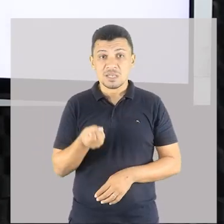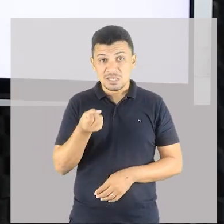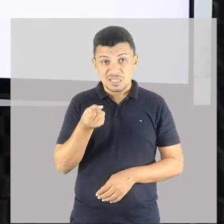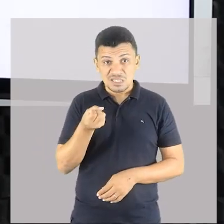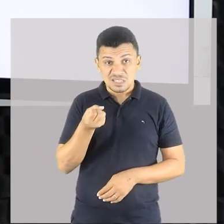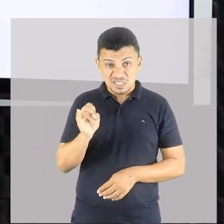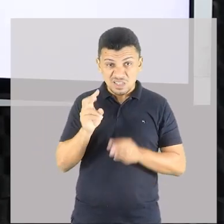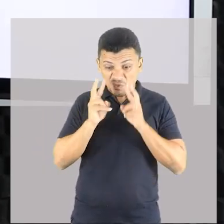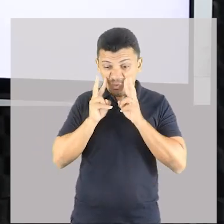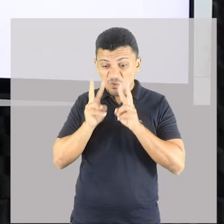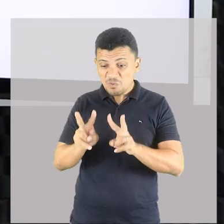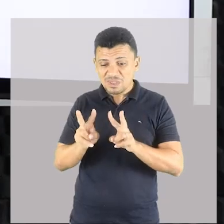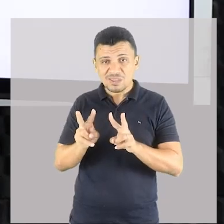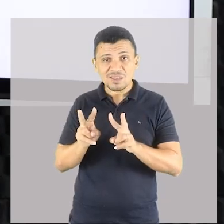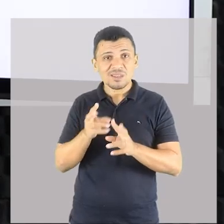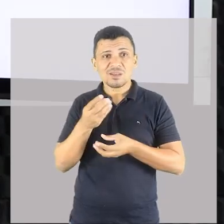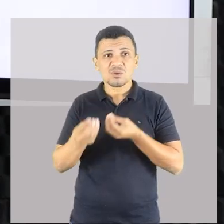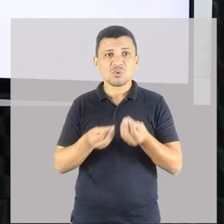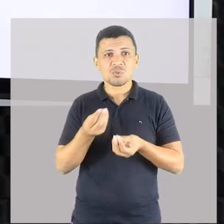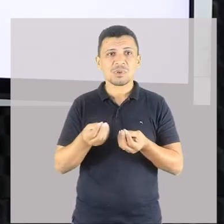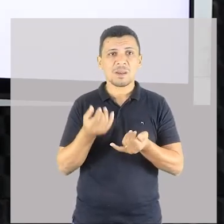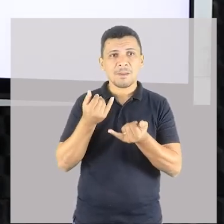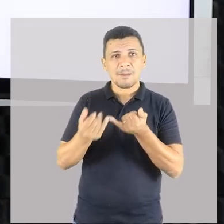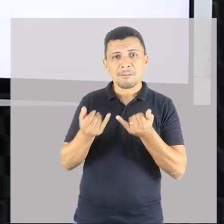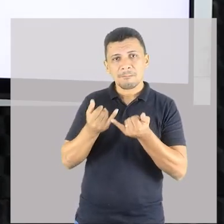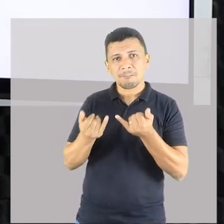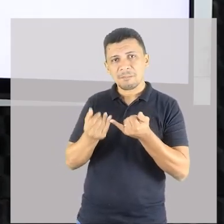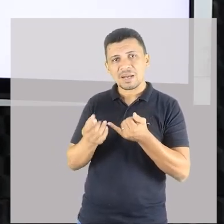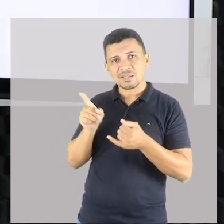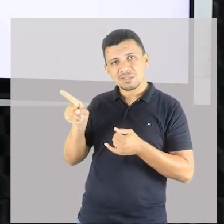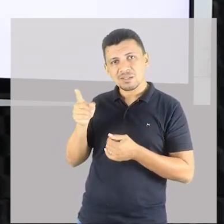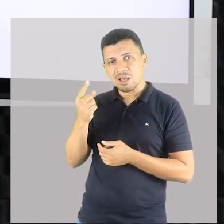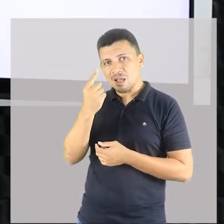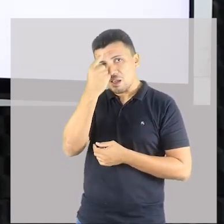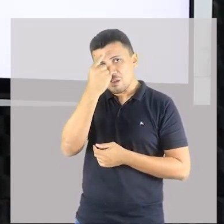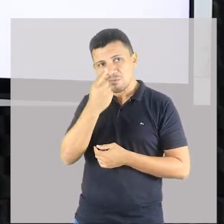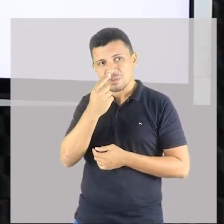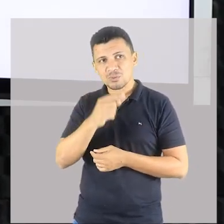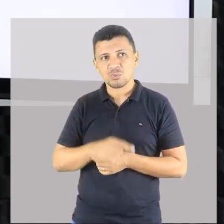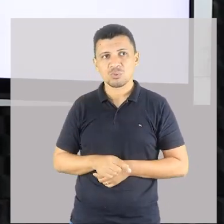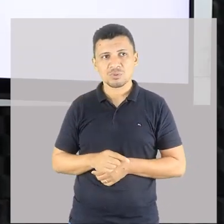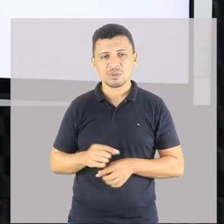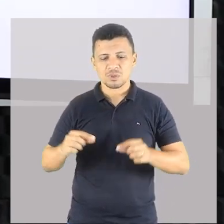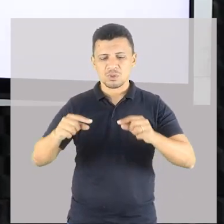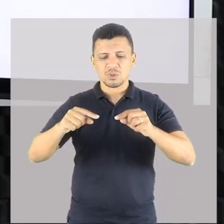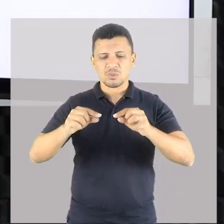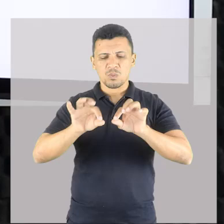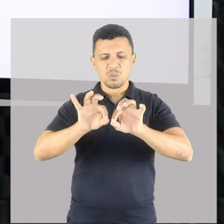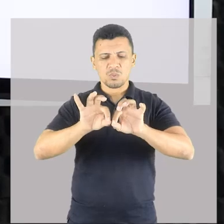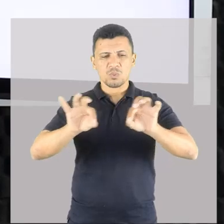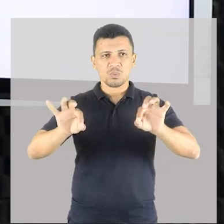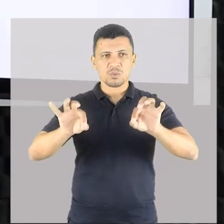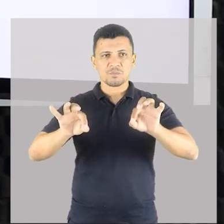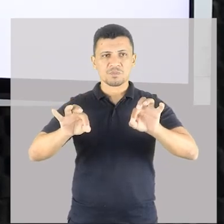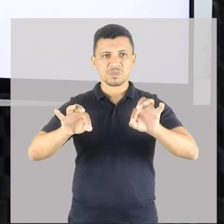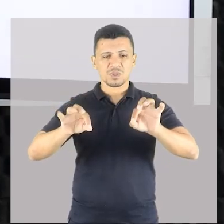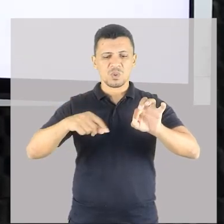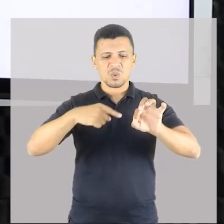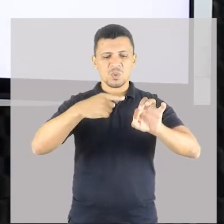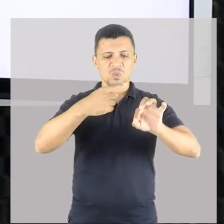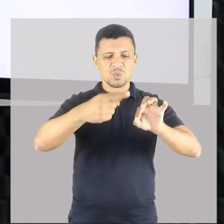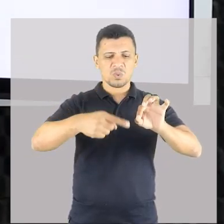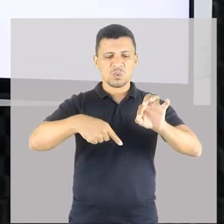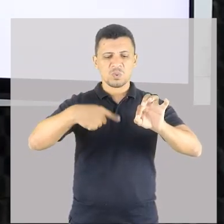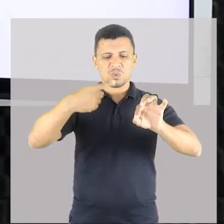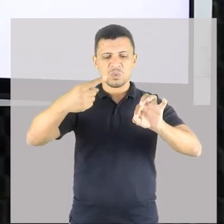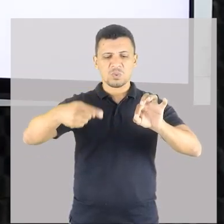de campo, como é que elas ficariam? Parecidas com as da figura, ó. Seriam círculos, todos eles com o mesmo